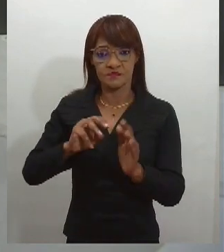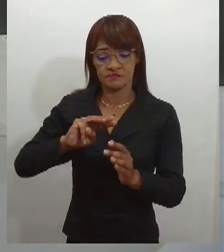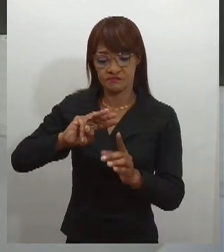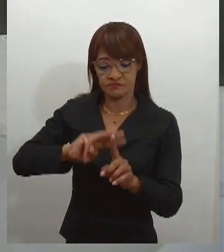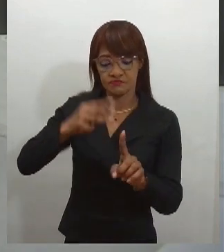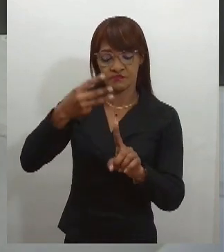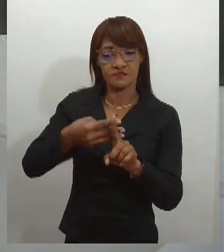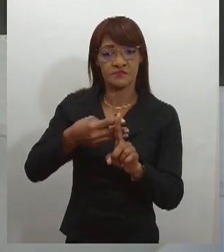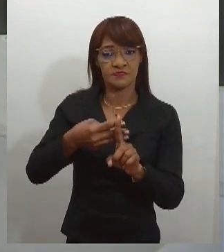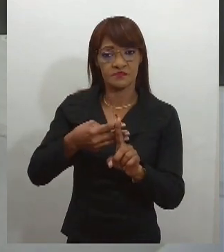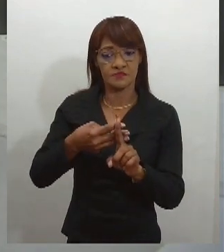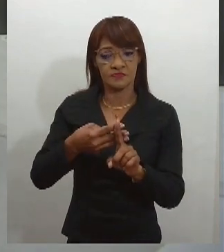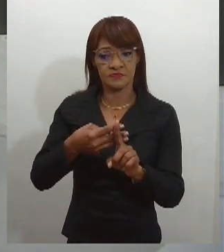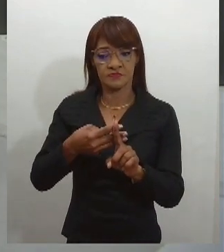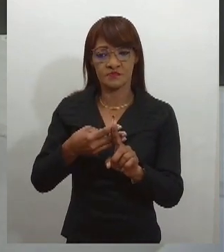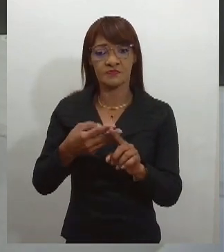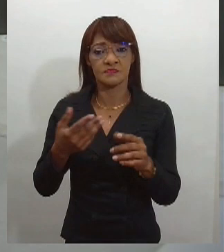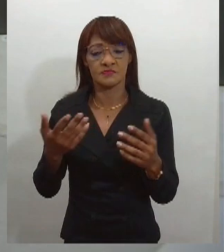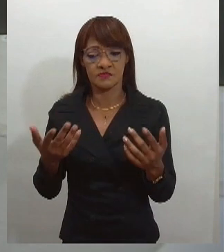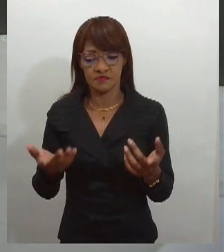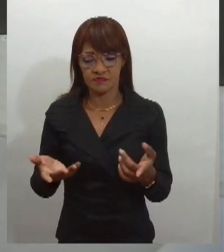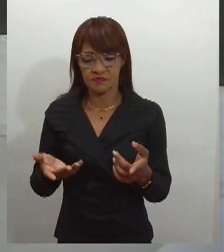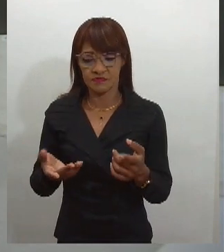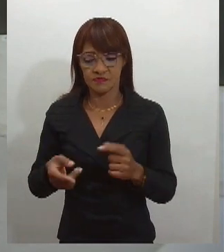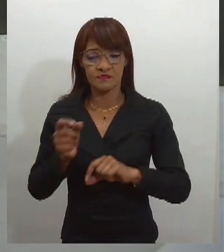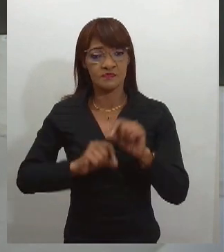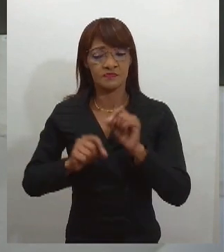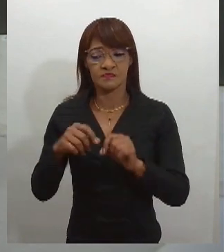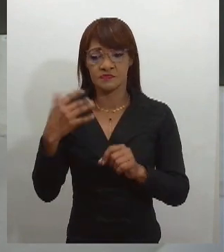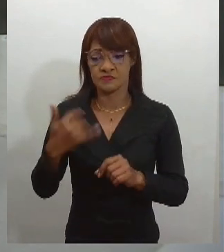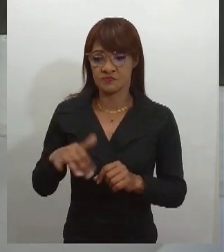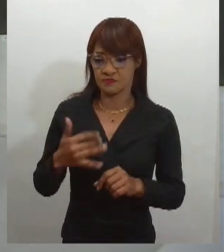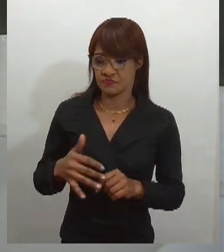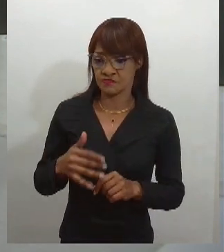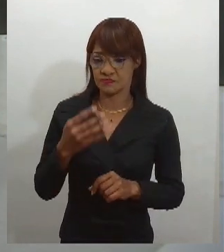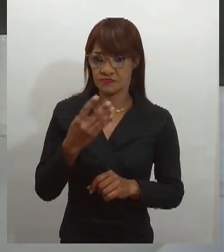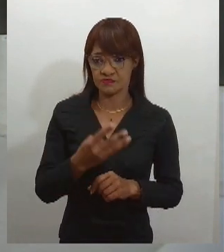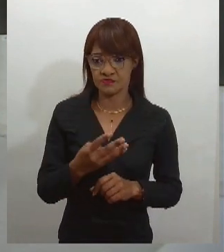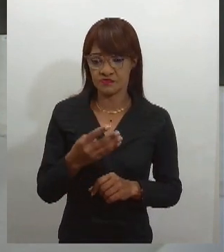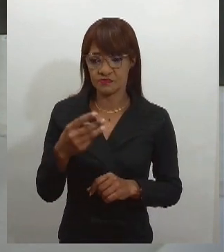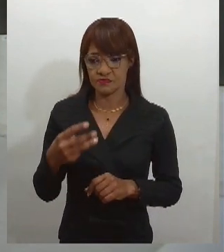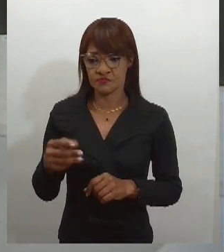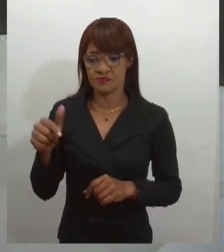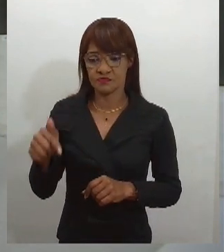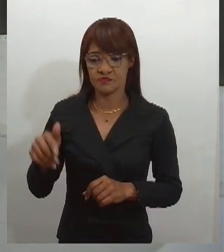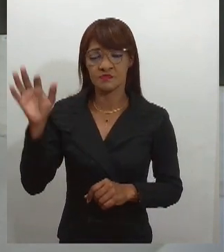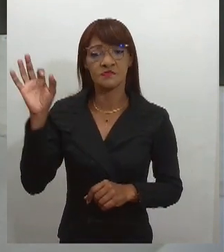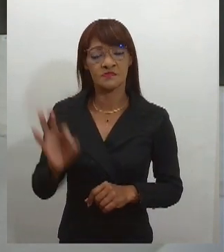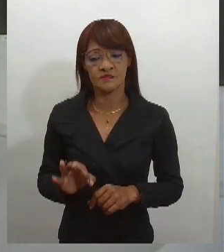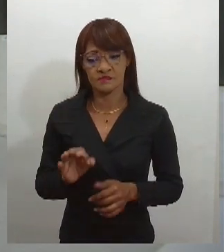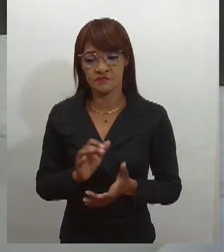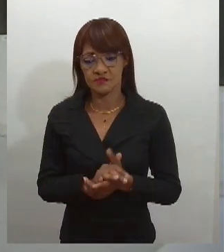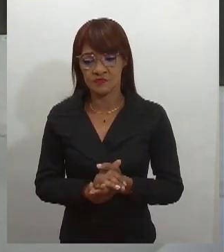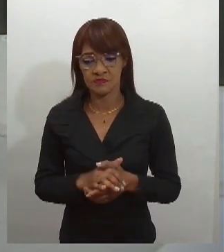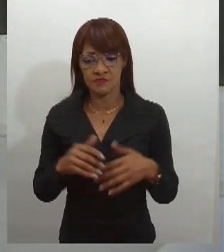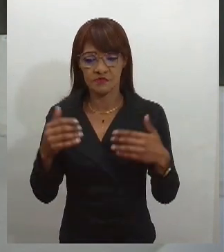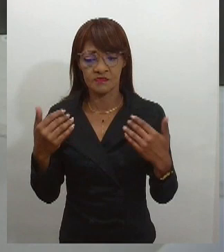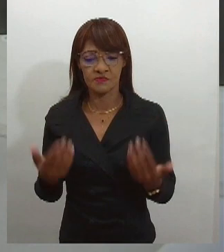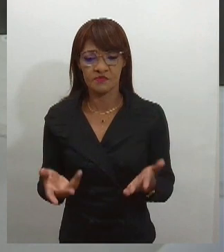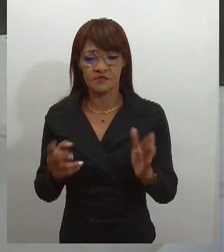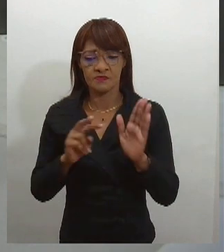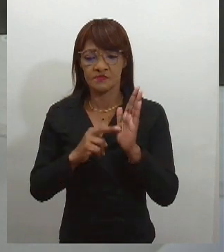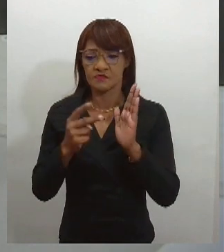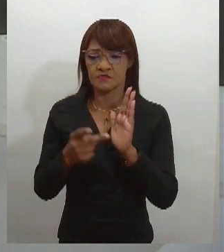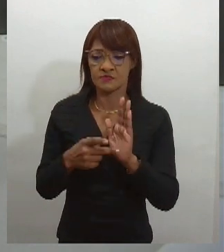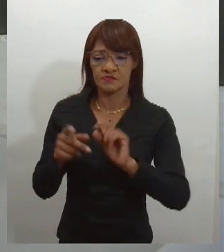Chega a dobrar e ao ponto de custar a taxa média de 437%. Então, isso significa um endividamento